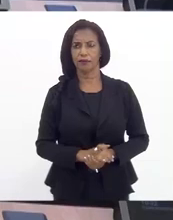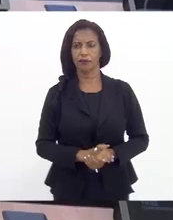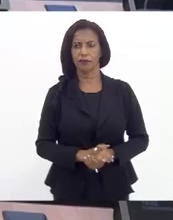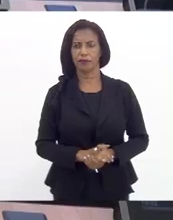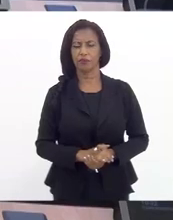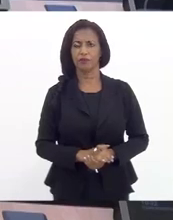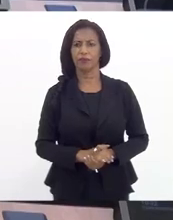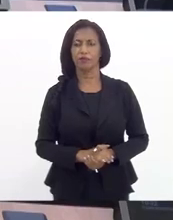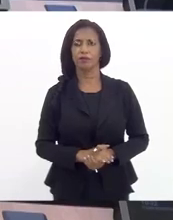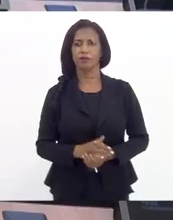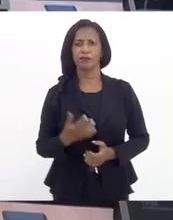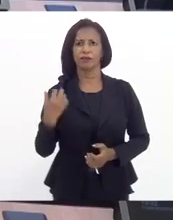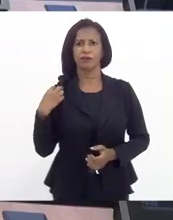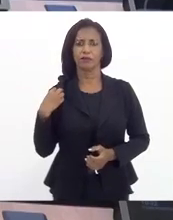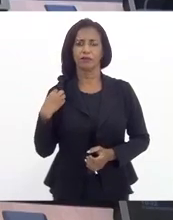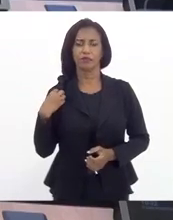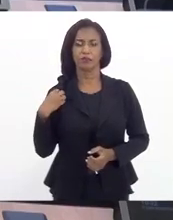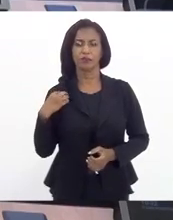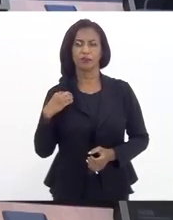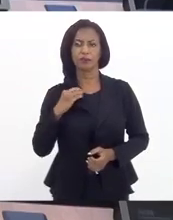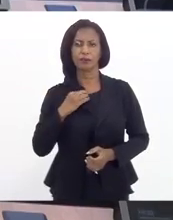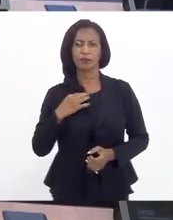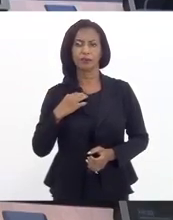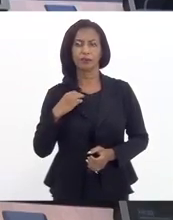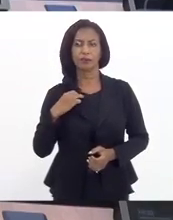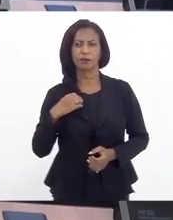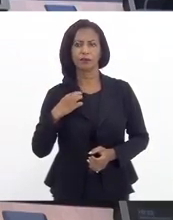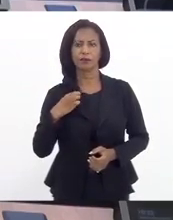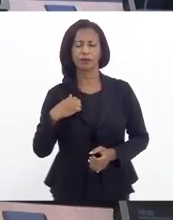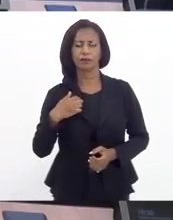Ele vai ficar cuidando do microfone com álcool aqui, favor.